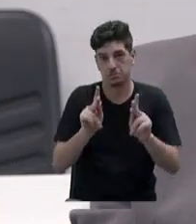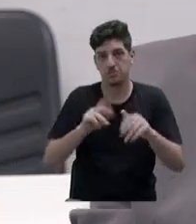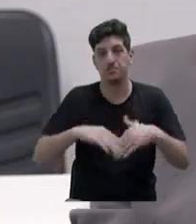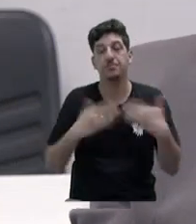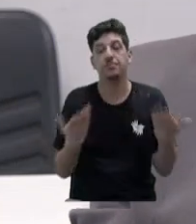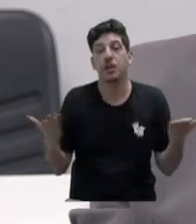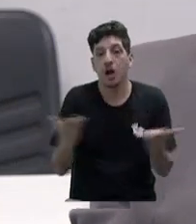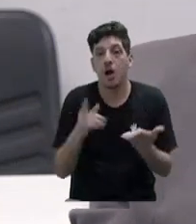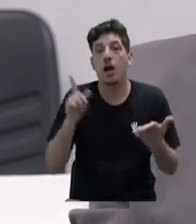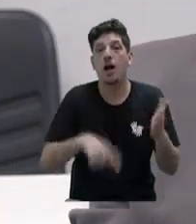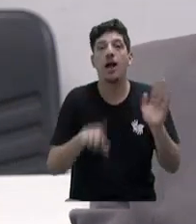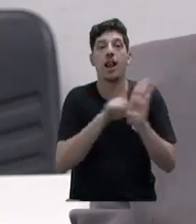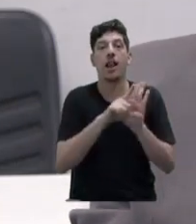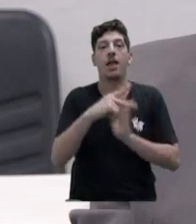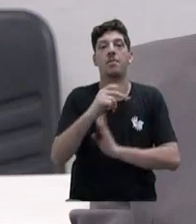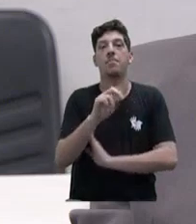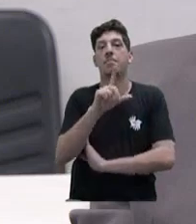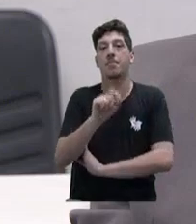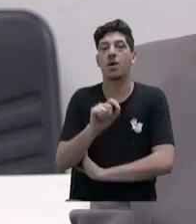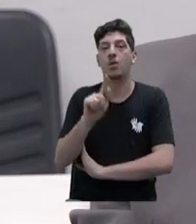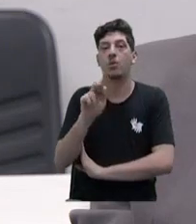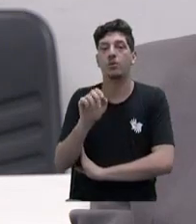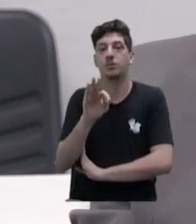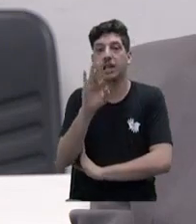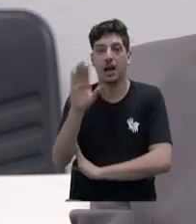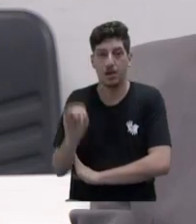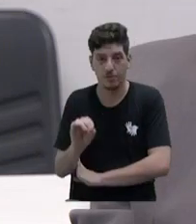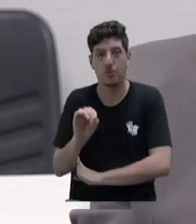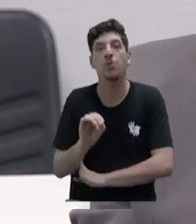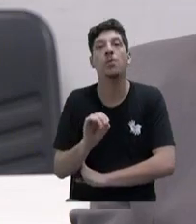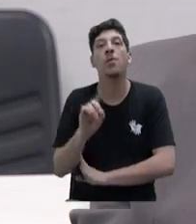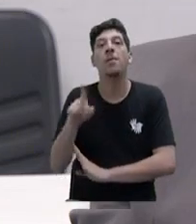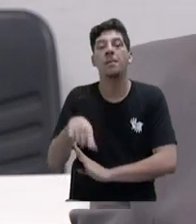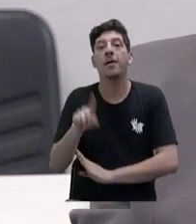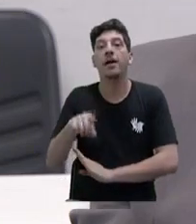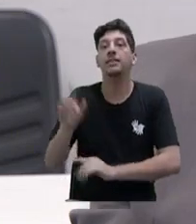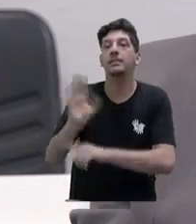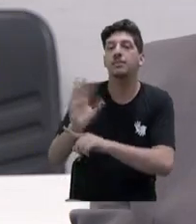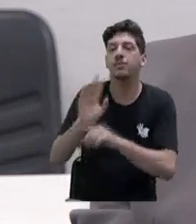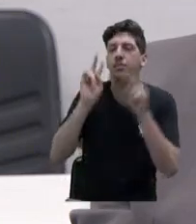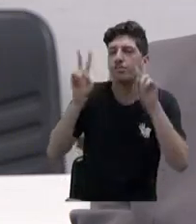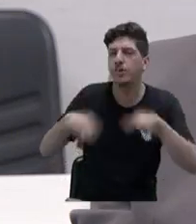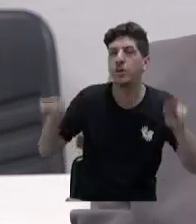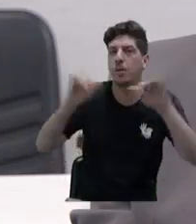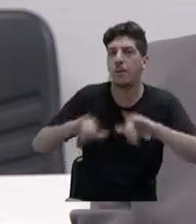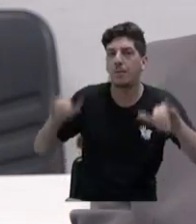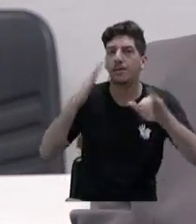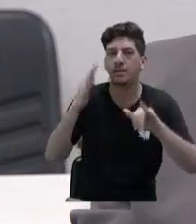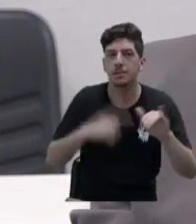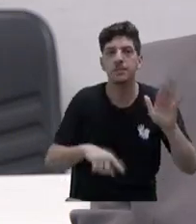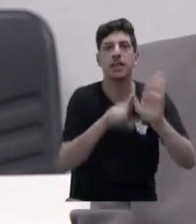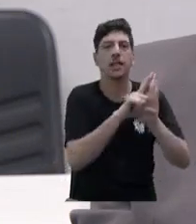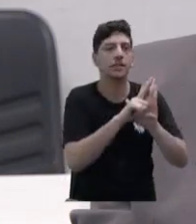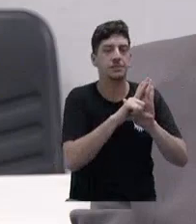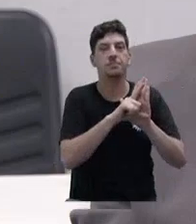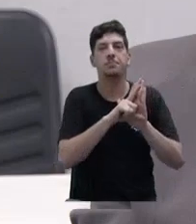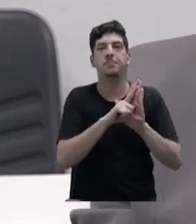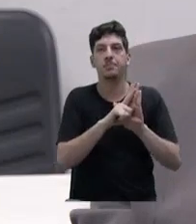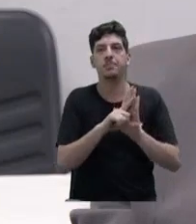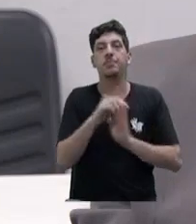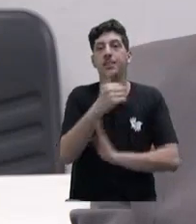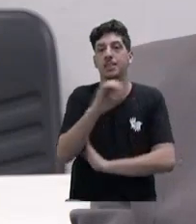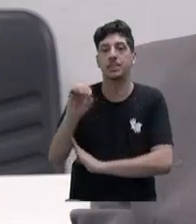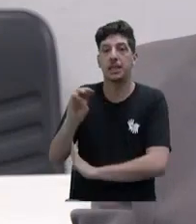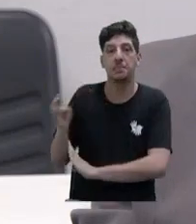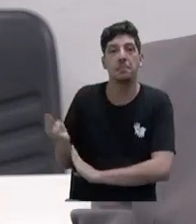agora é com a lei Paulo Gustavo para o audiovisual que a gente abre os editais para a lei que vai aí 100 milhões,